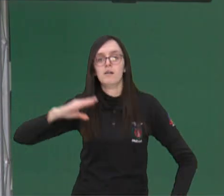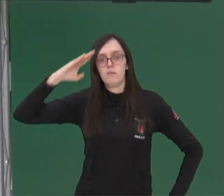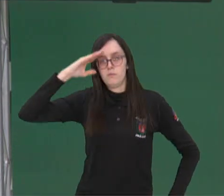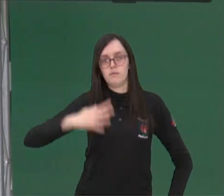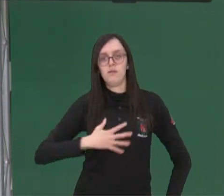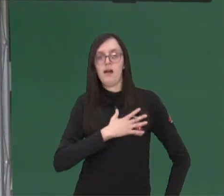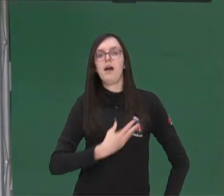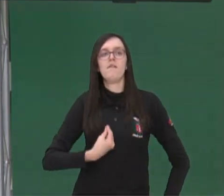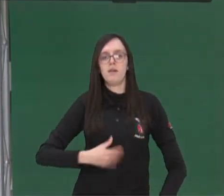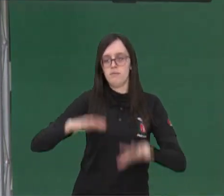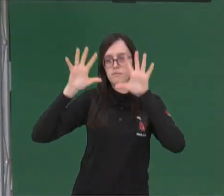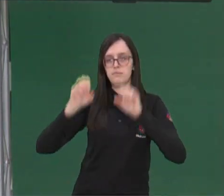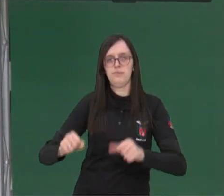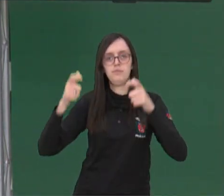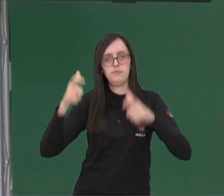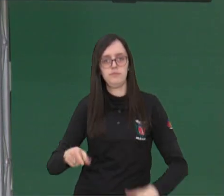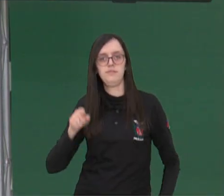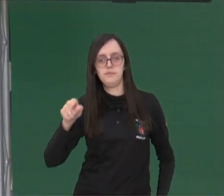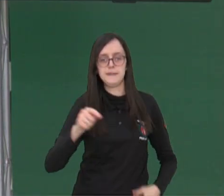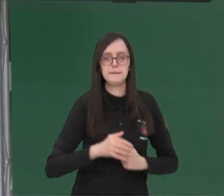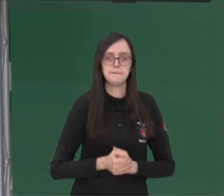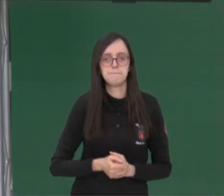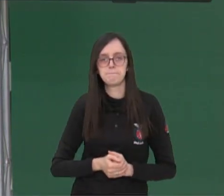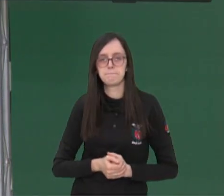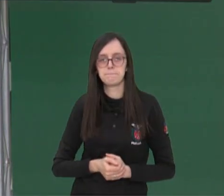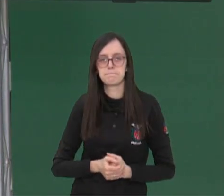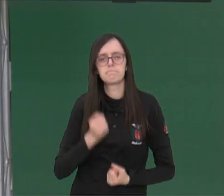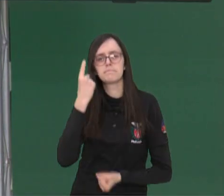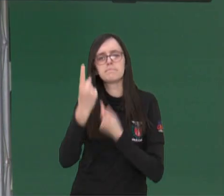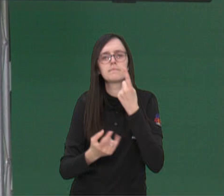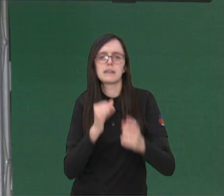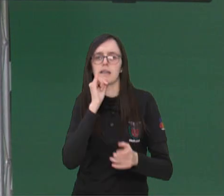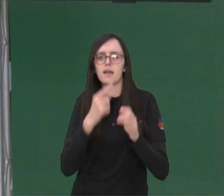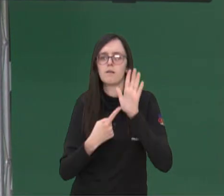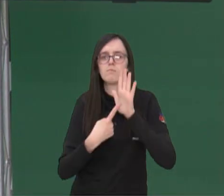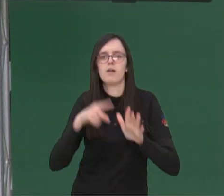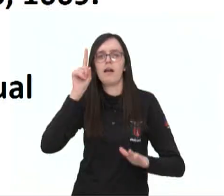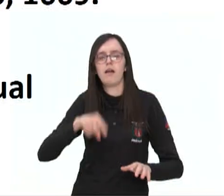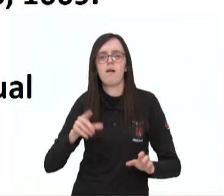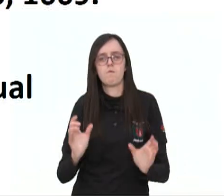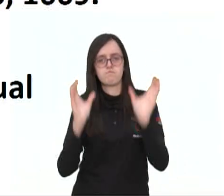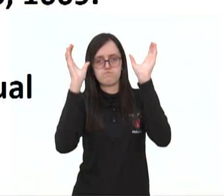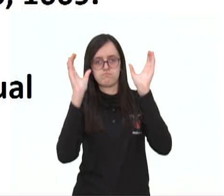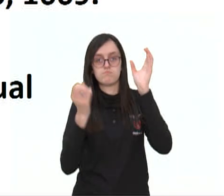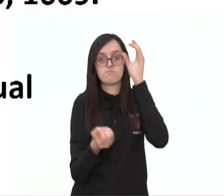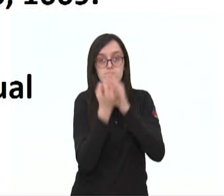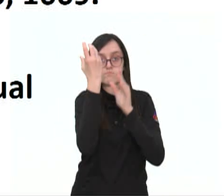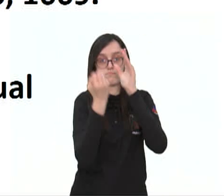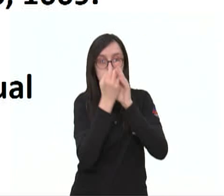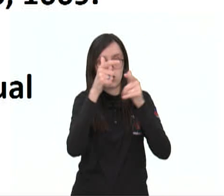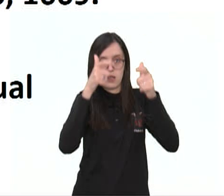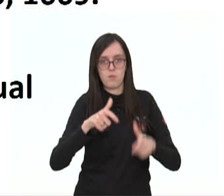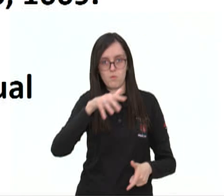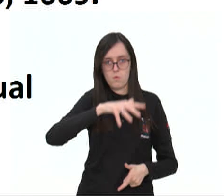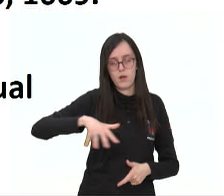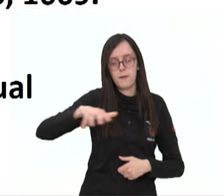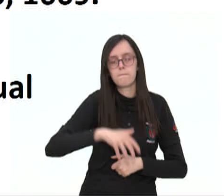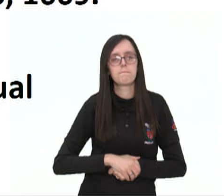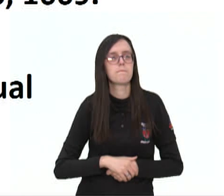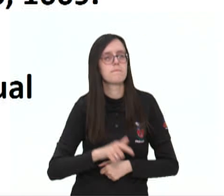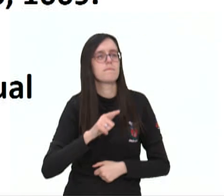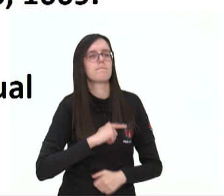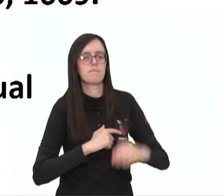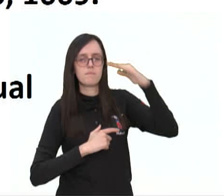posse do território. Aqui, alguns exemplos de fortes para você que foram criados nessa região. O forte